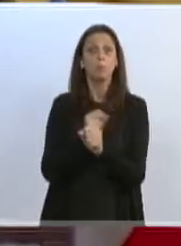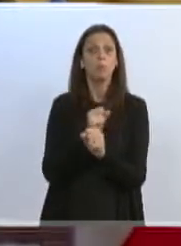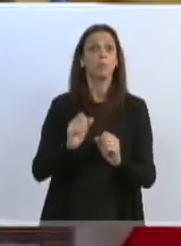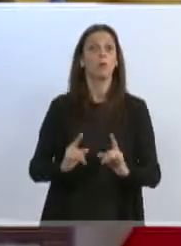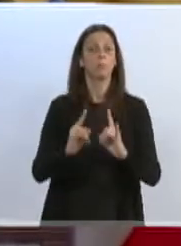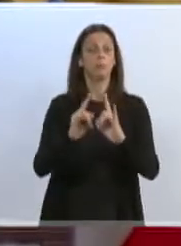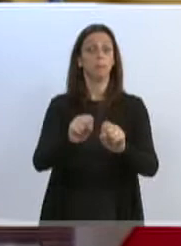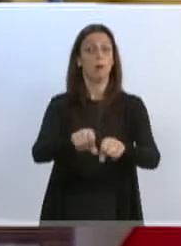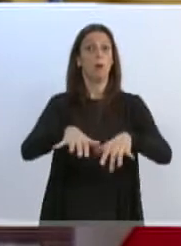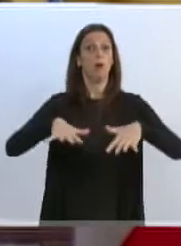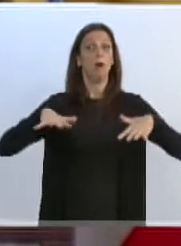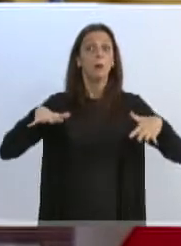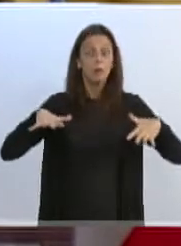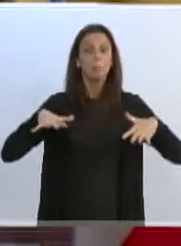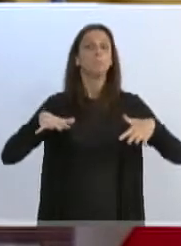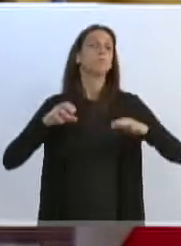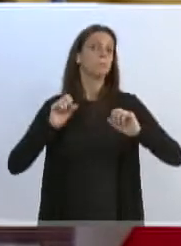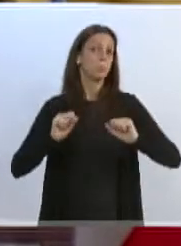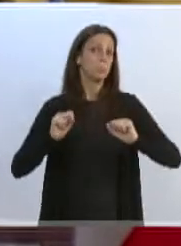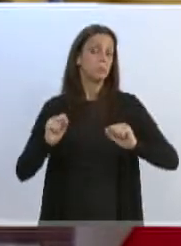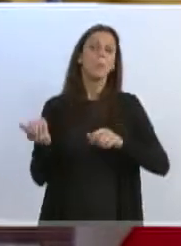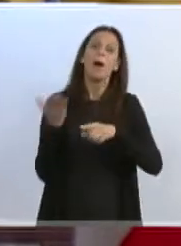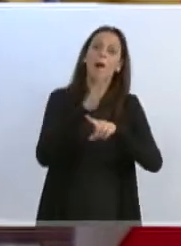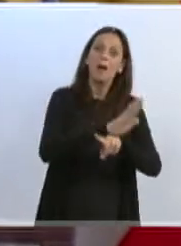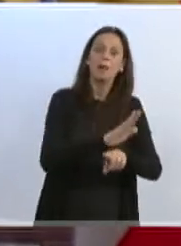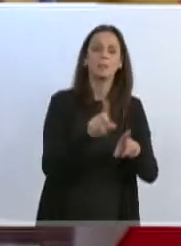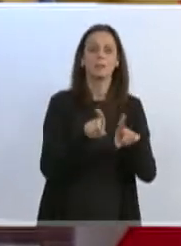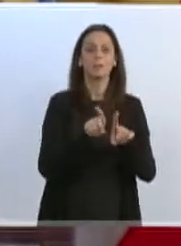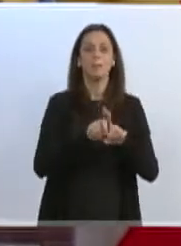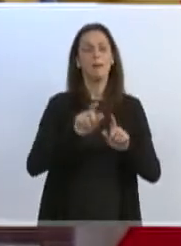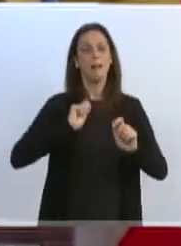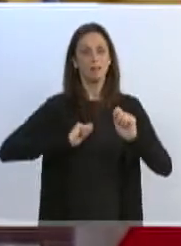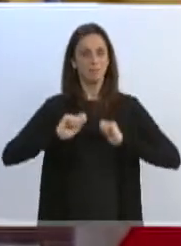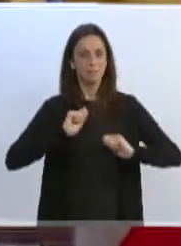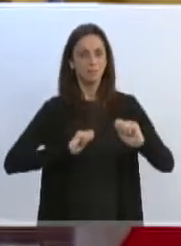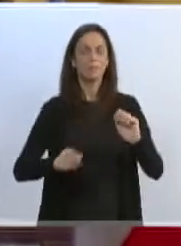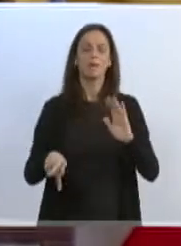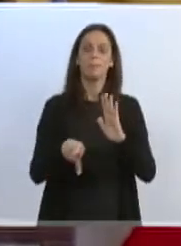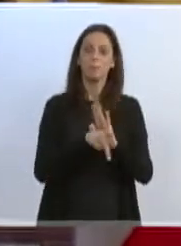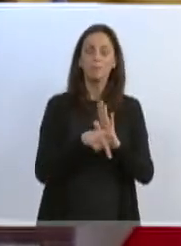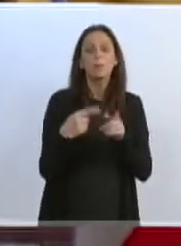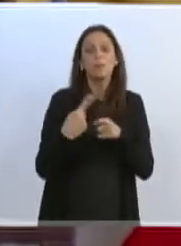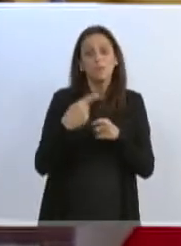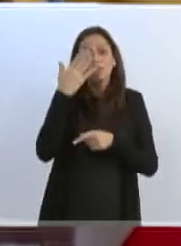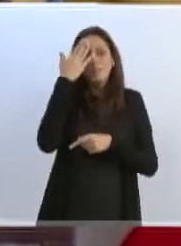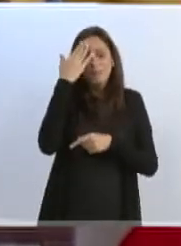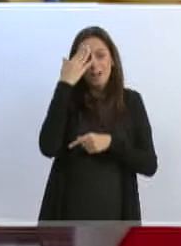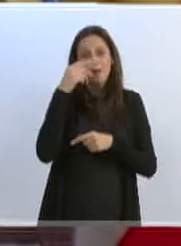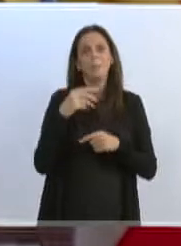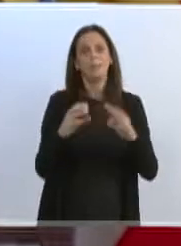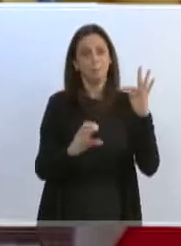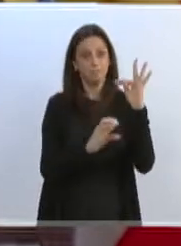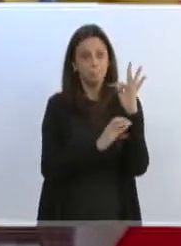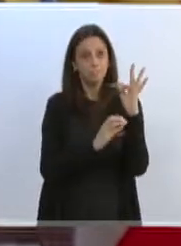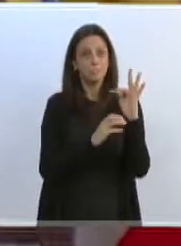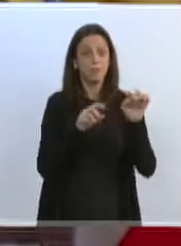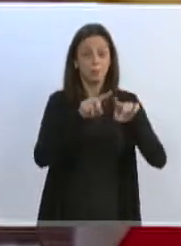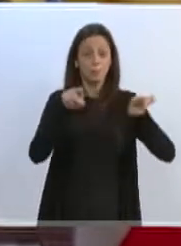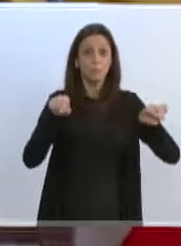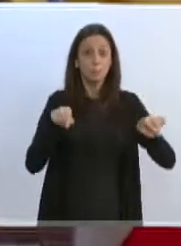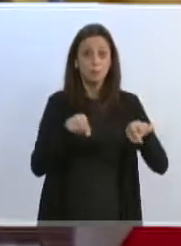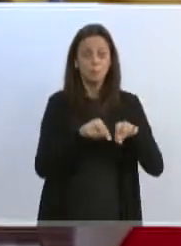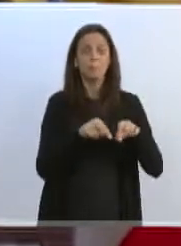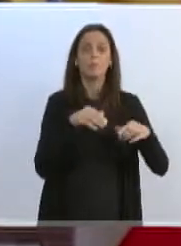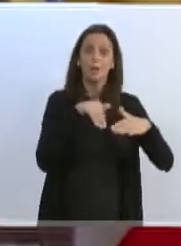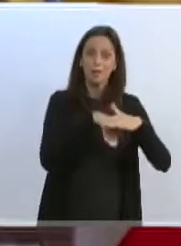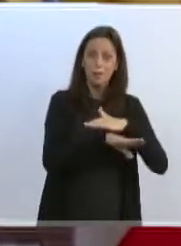amplo pra contemplar para ajudar também os artistas porque hoje o arquivo histórico nós sabemos o espaço pro do arquivo ali